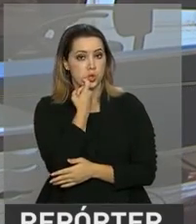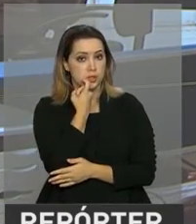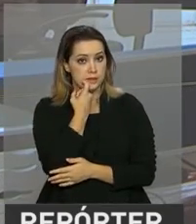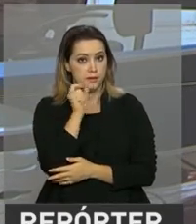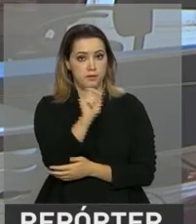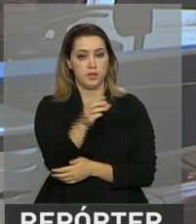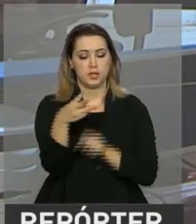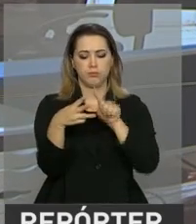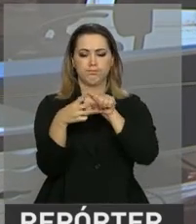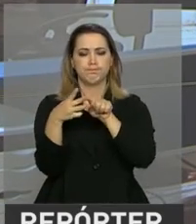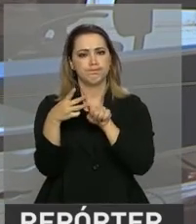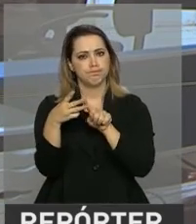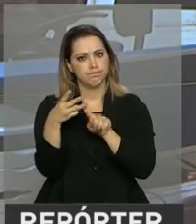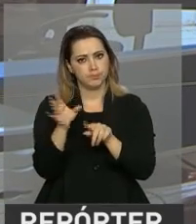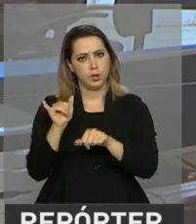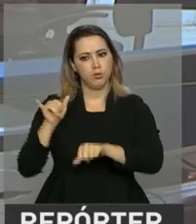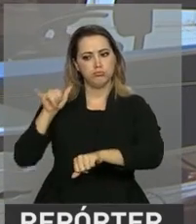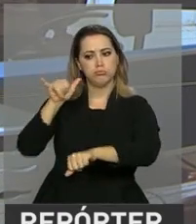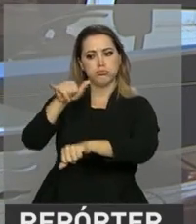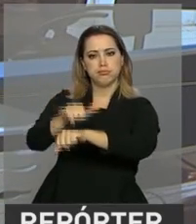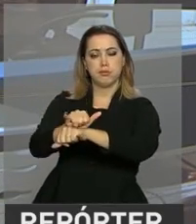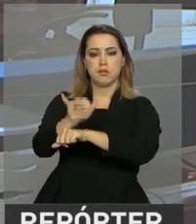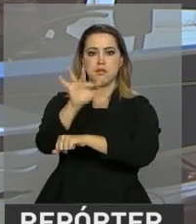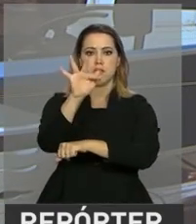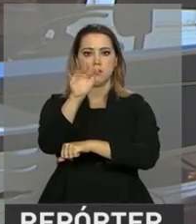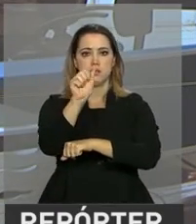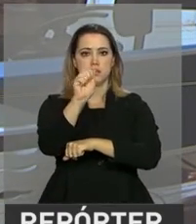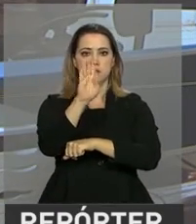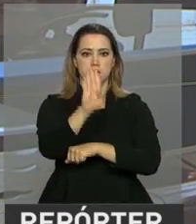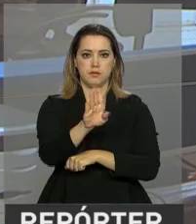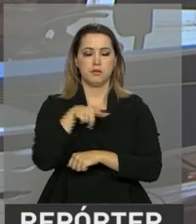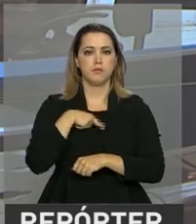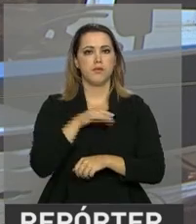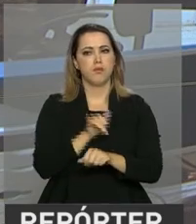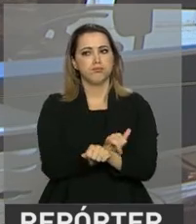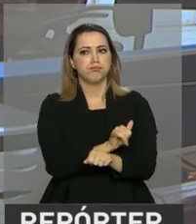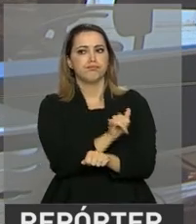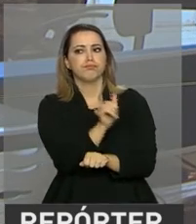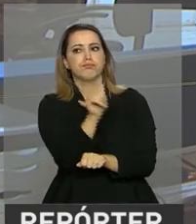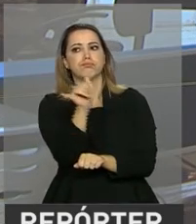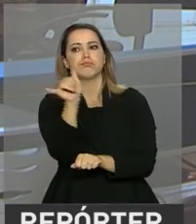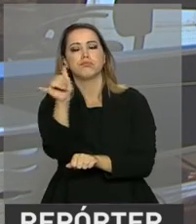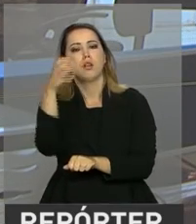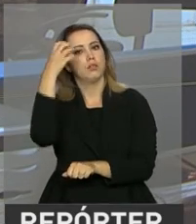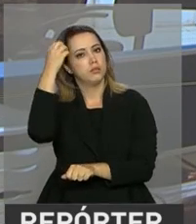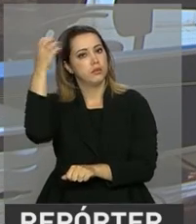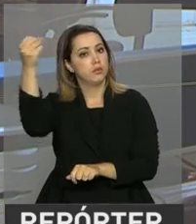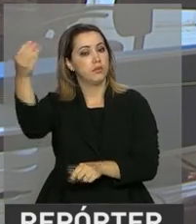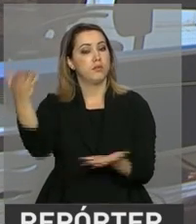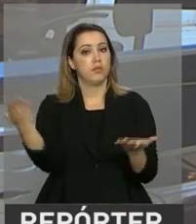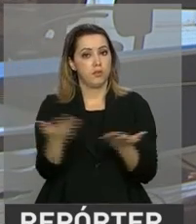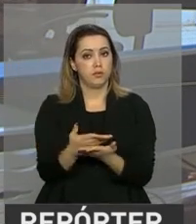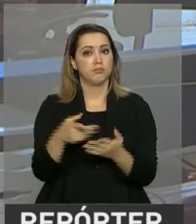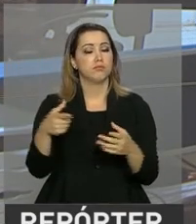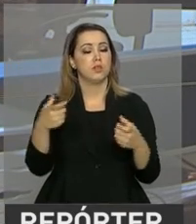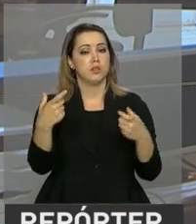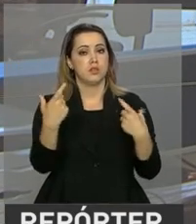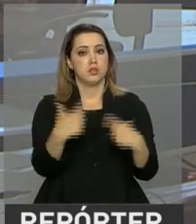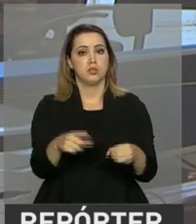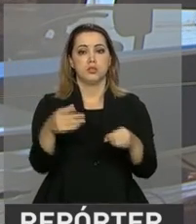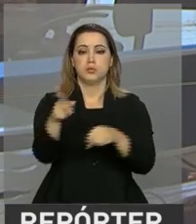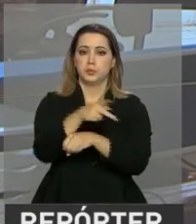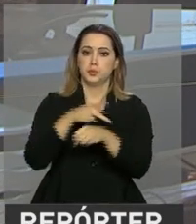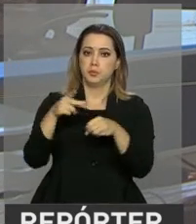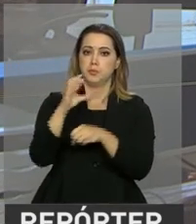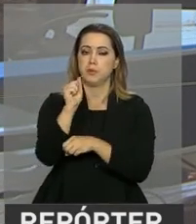c-130 hércules da força aérea brasileira saíram de manaus com destino a medellín na colômbia para te fazer o transporte dos